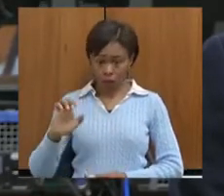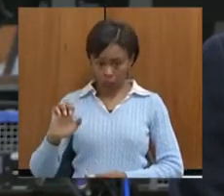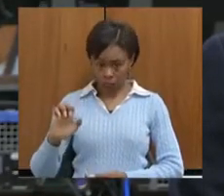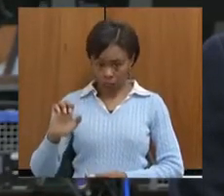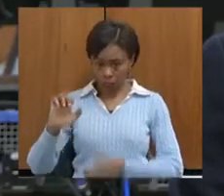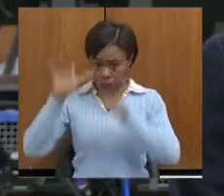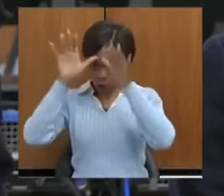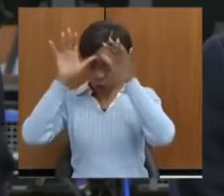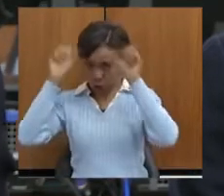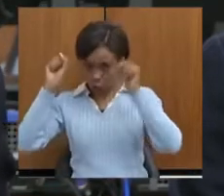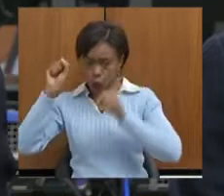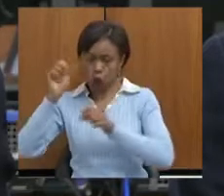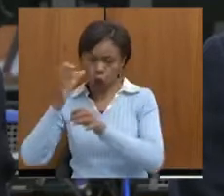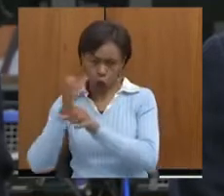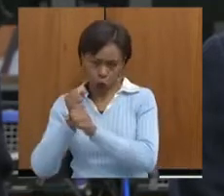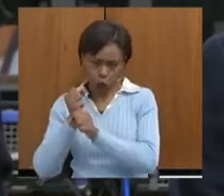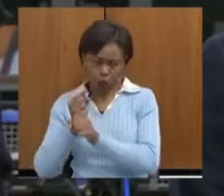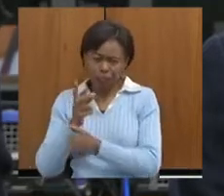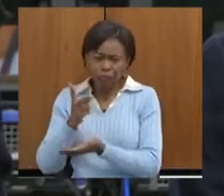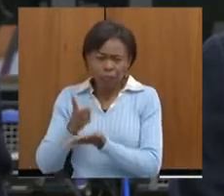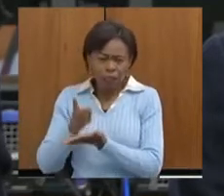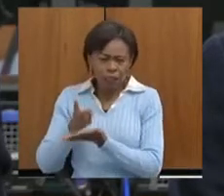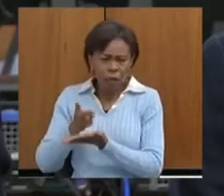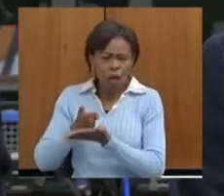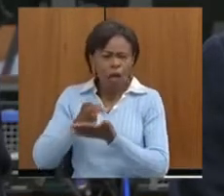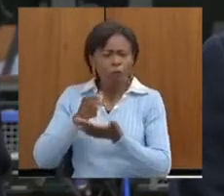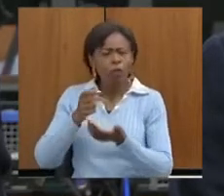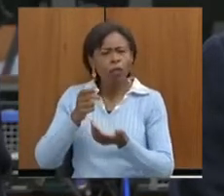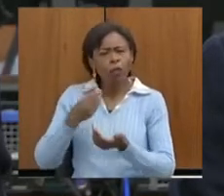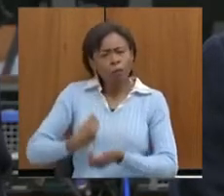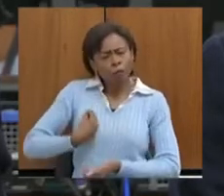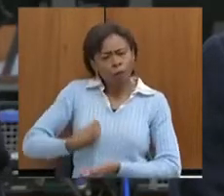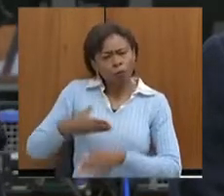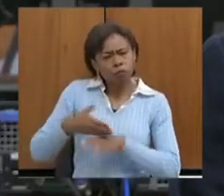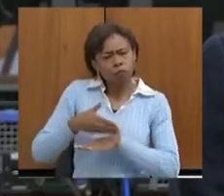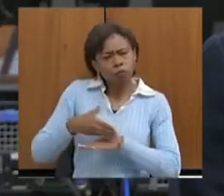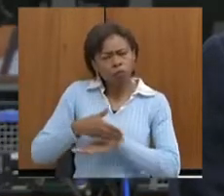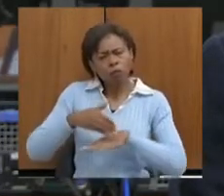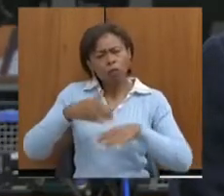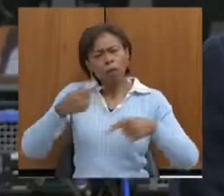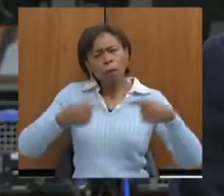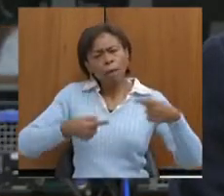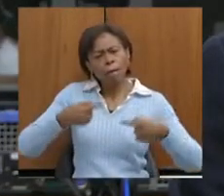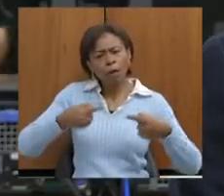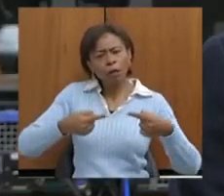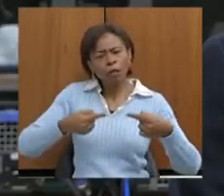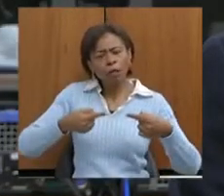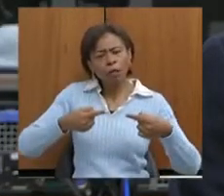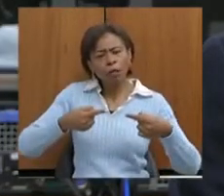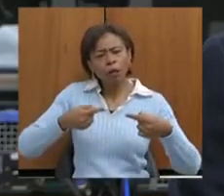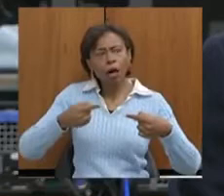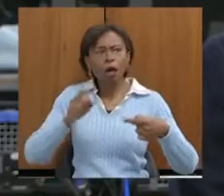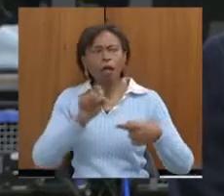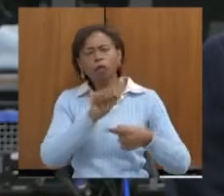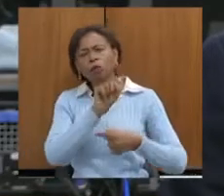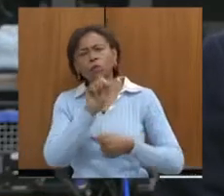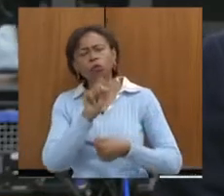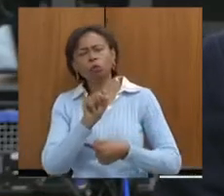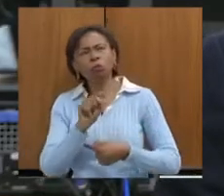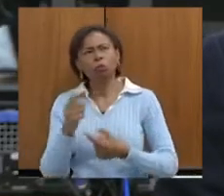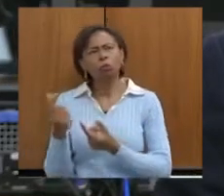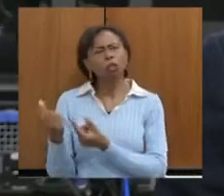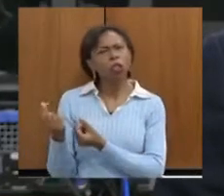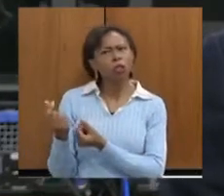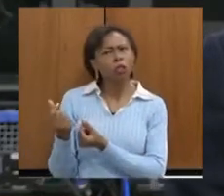debates públicos em audiências públicas Às vezes as pessoas perguntam que que a fiscalização do dinheiro público teria